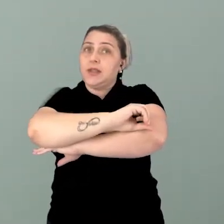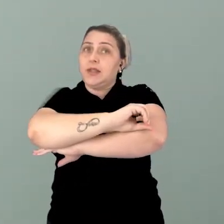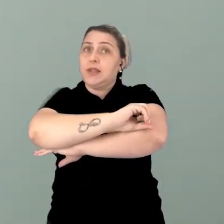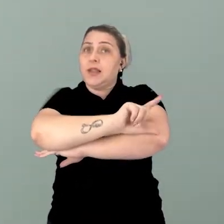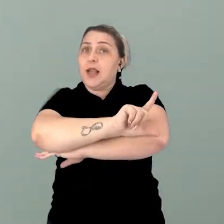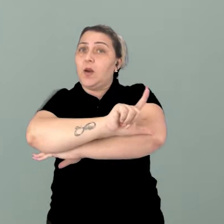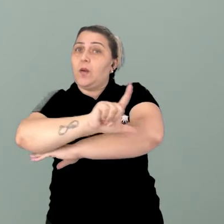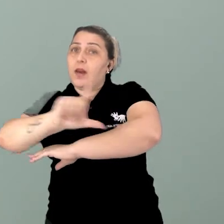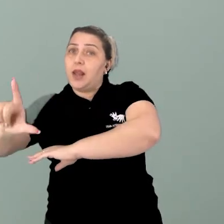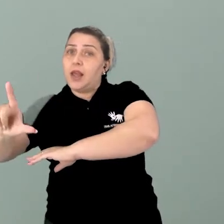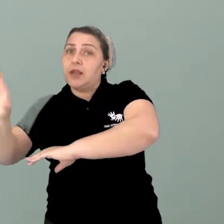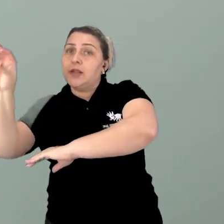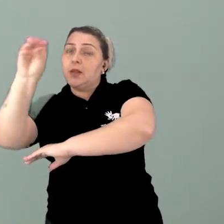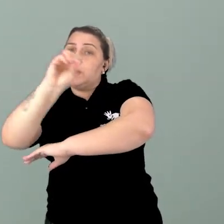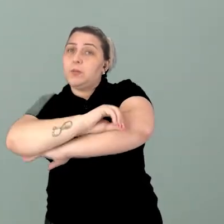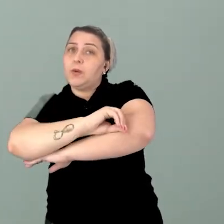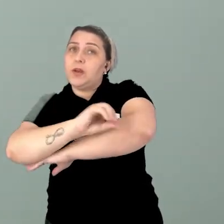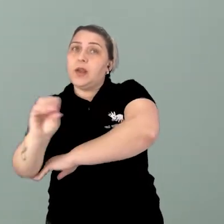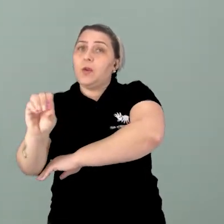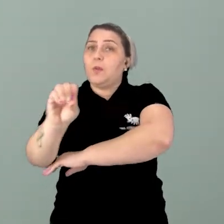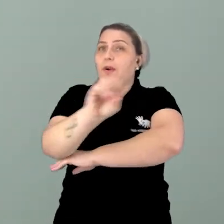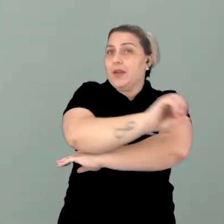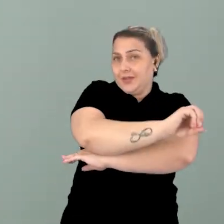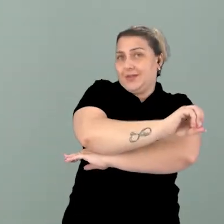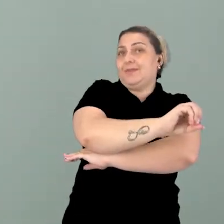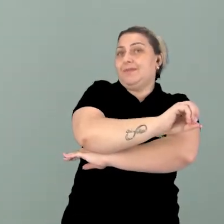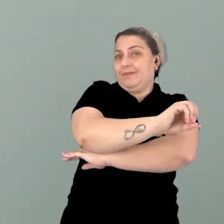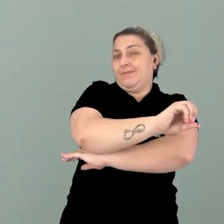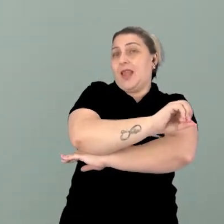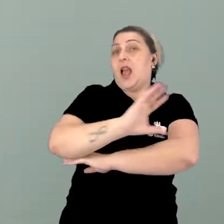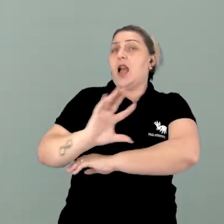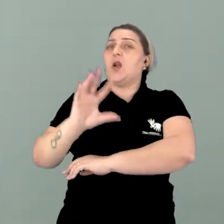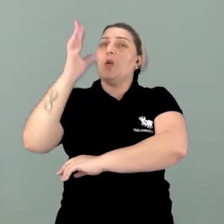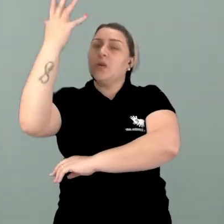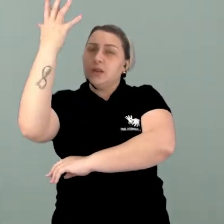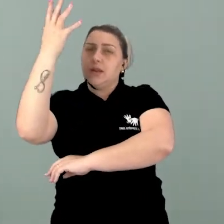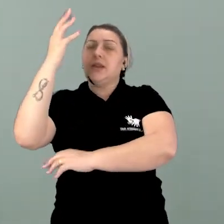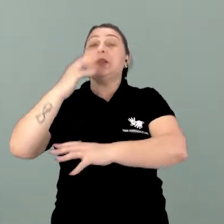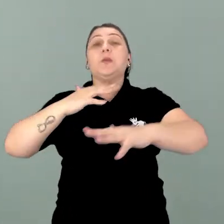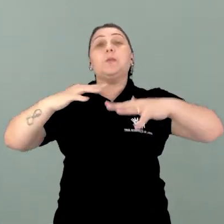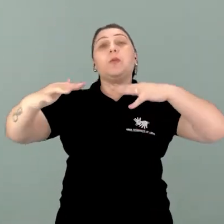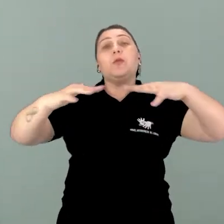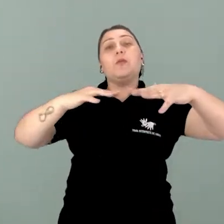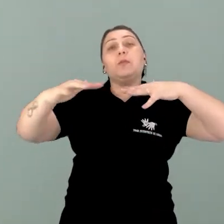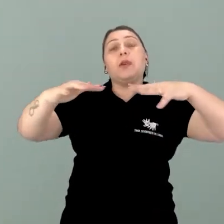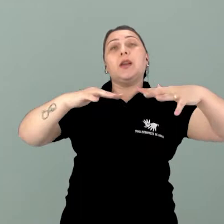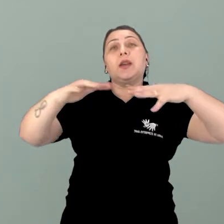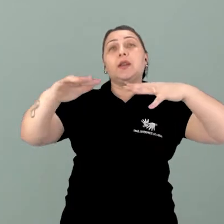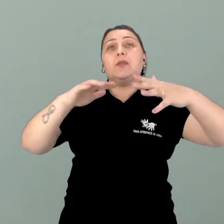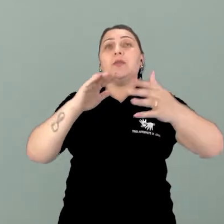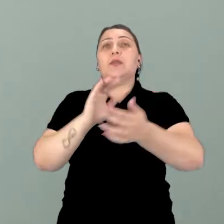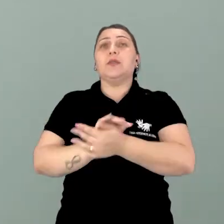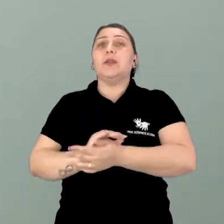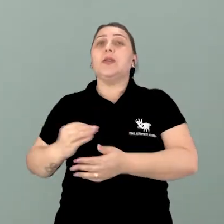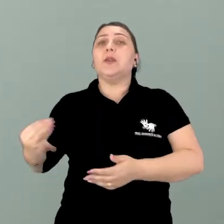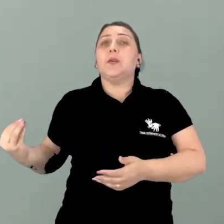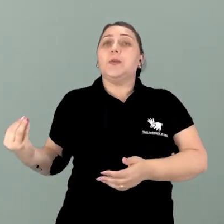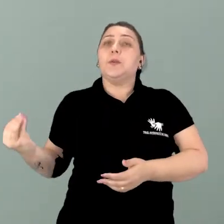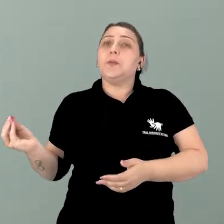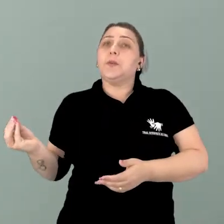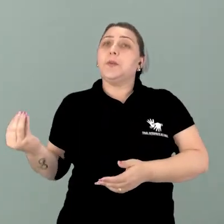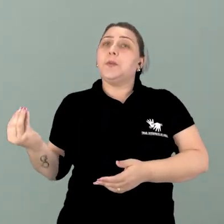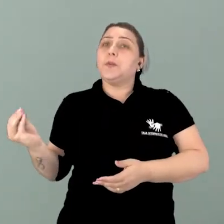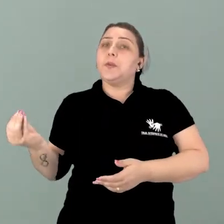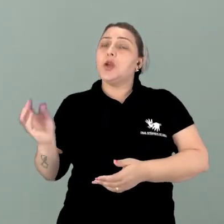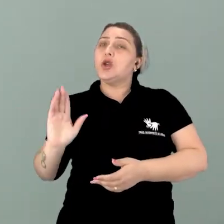leste e ele se põe ao oeste. E isso acontece graças a um movimento que é o movimento de rotação,